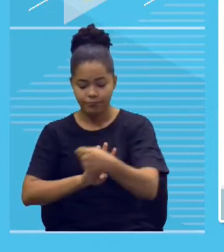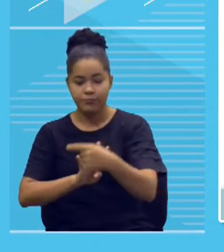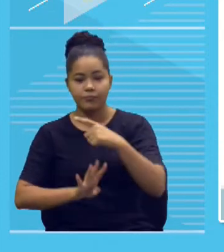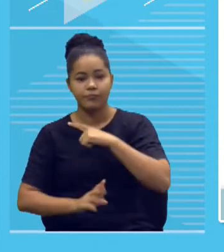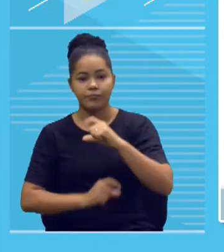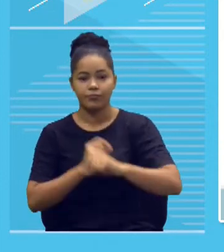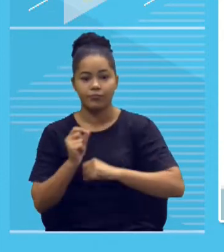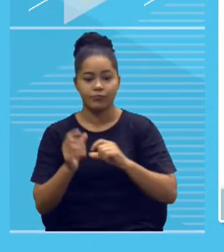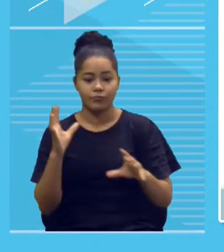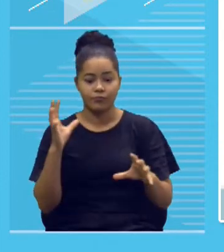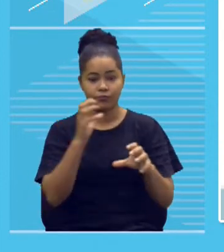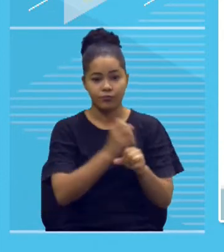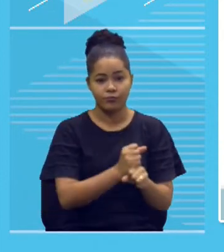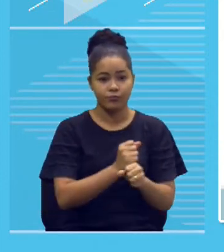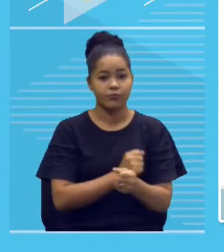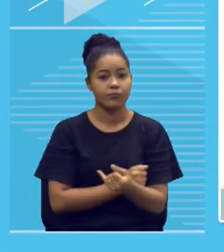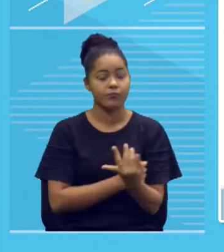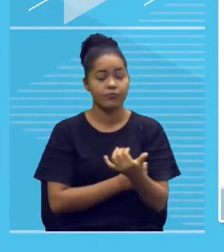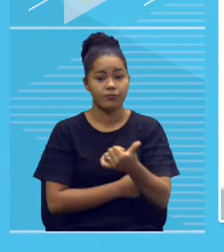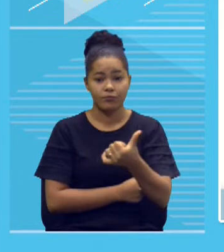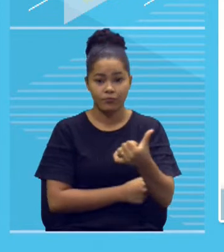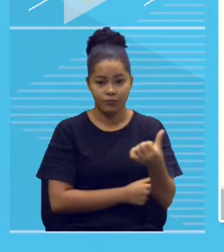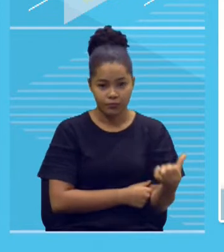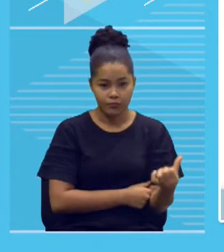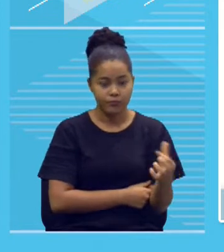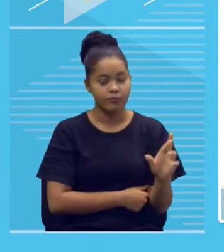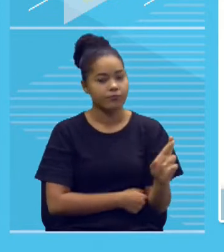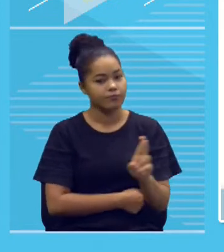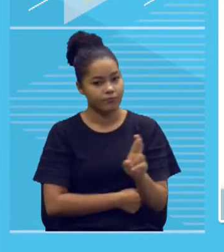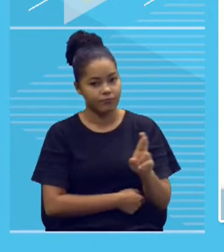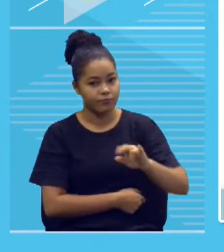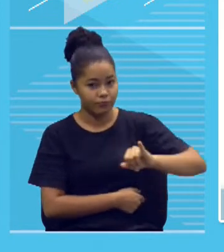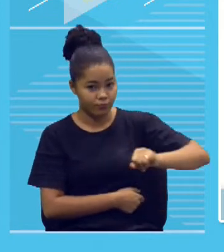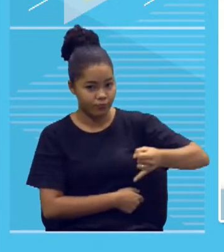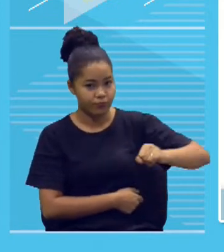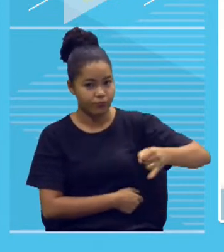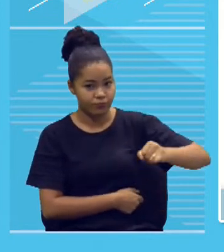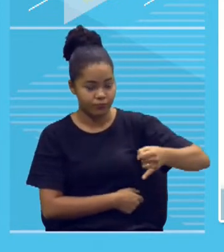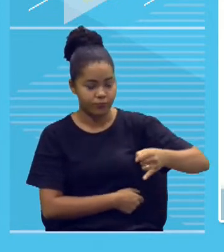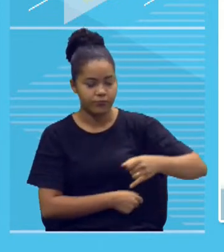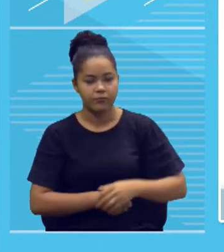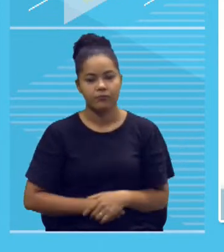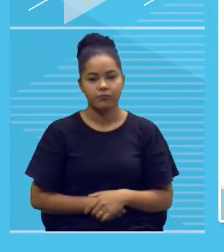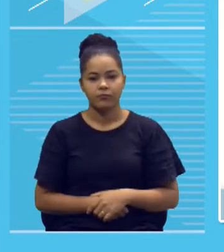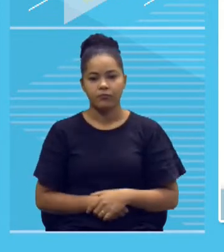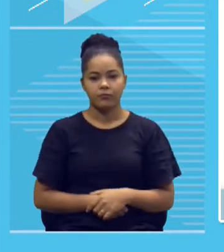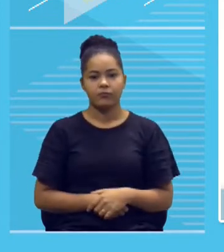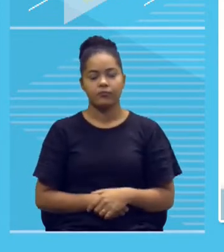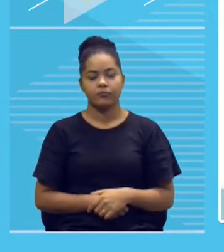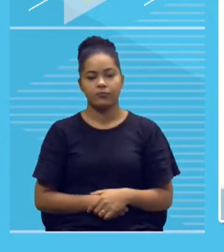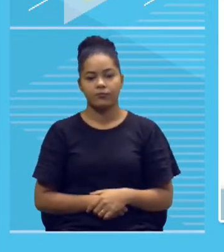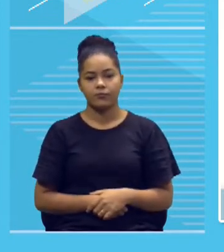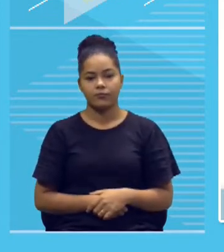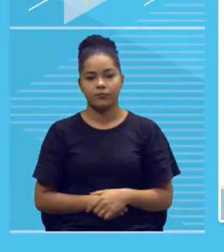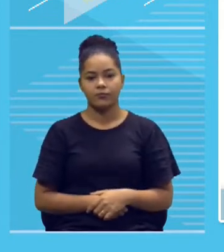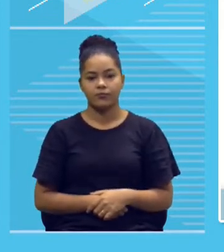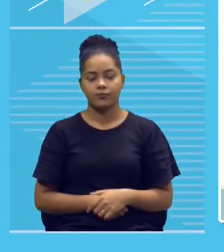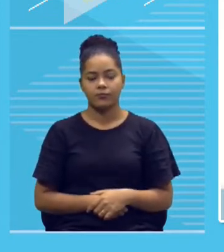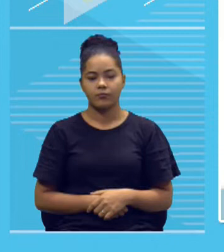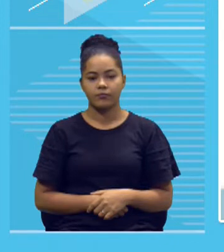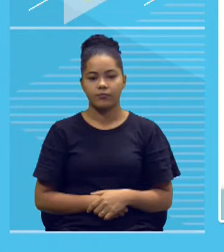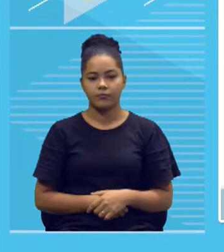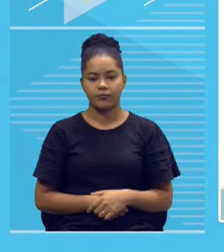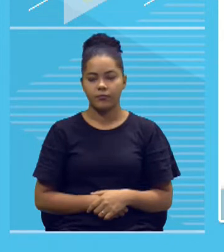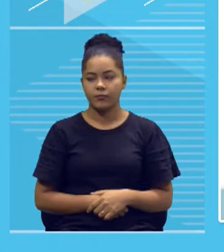de 16 reais de juros logo montante é o valor do